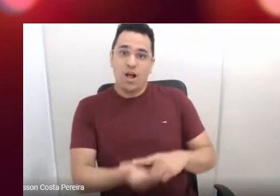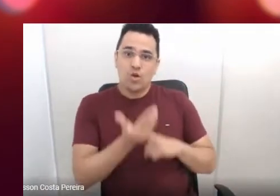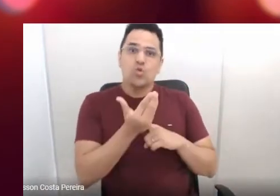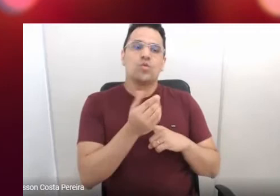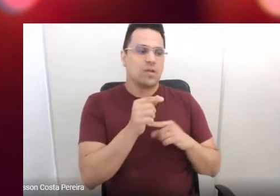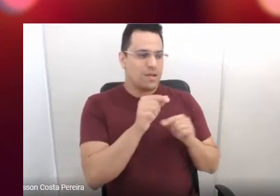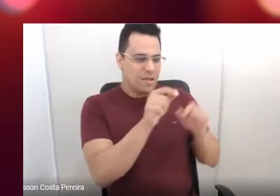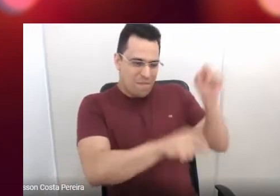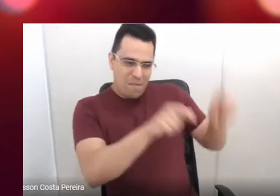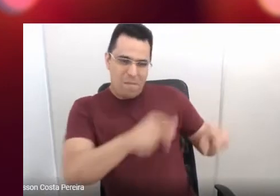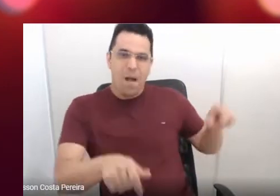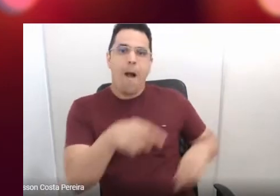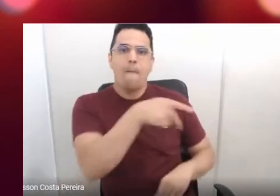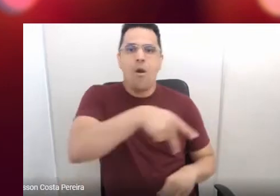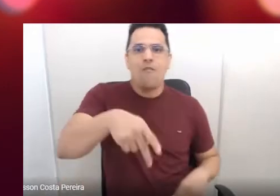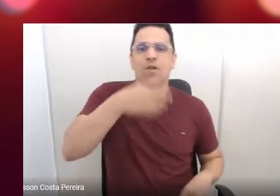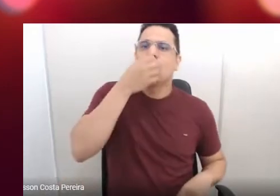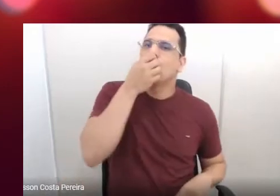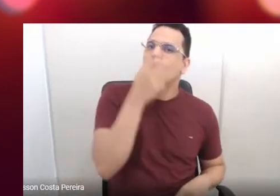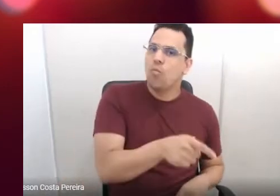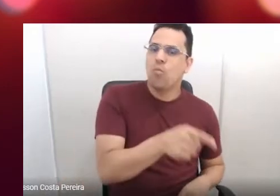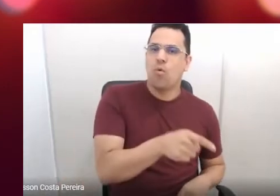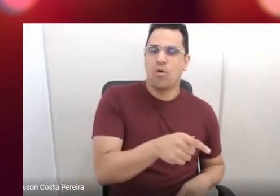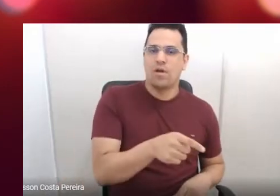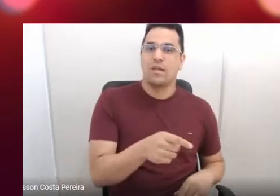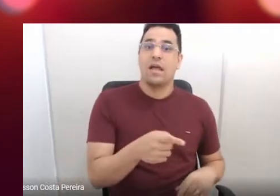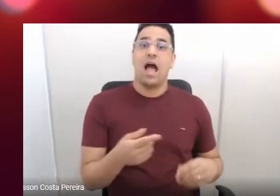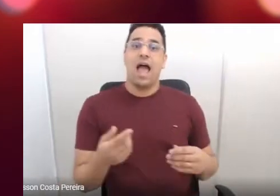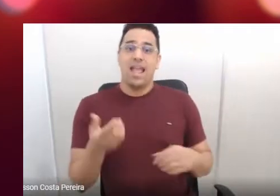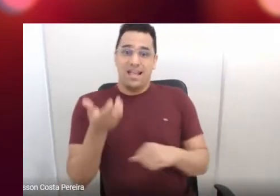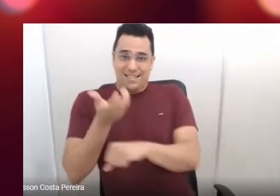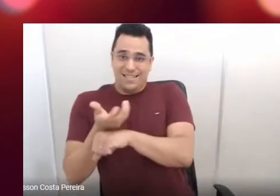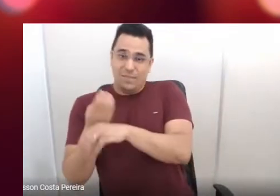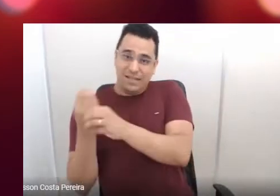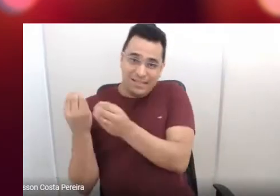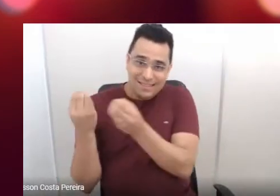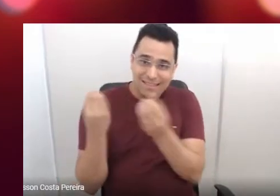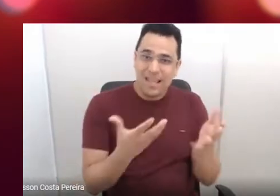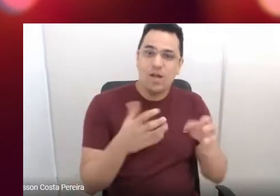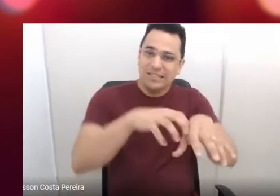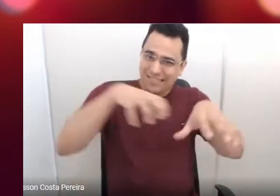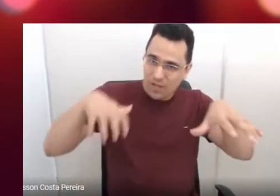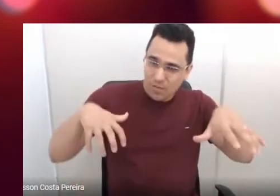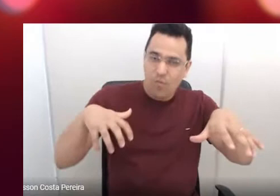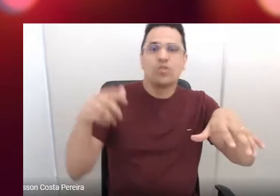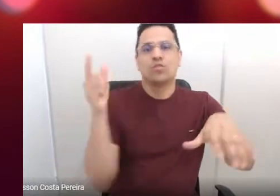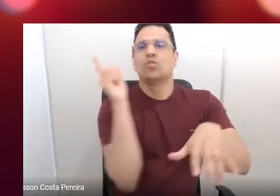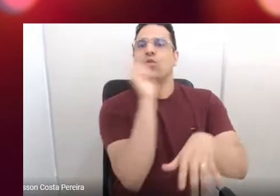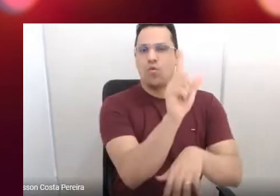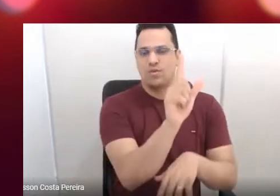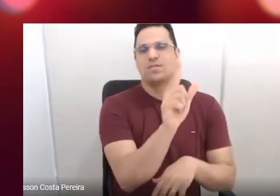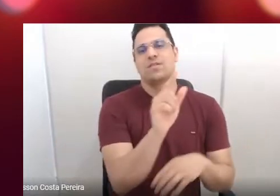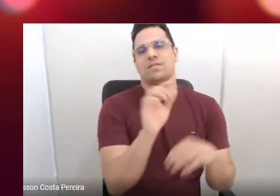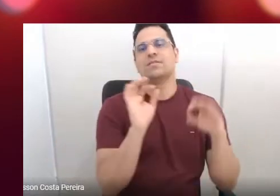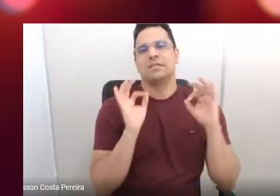lhes ajudaram muito a unidade na hora de ofertar disciplinas do ERE.